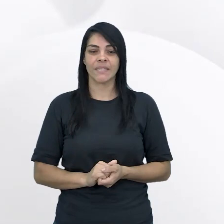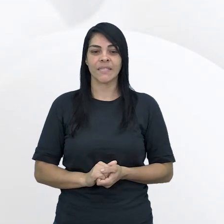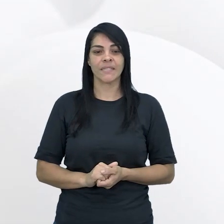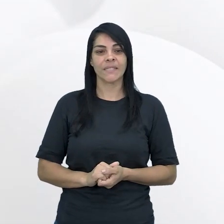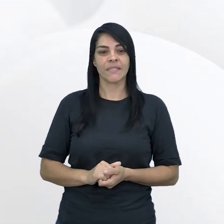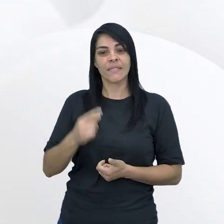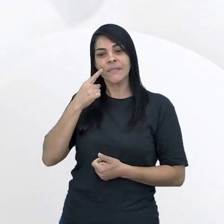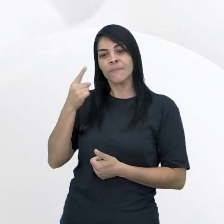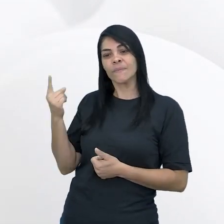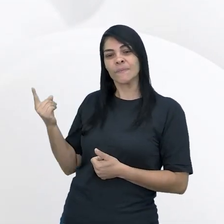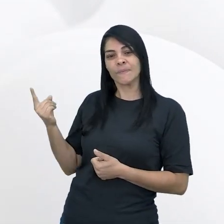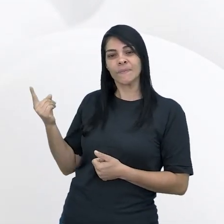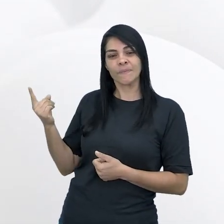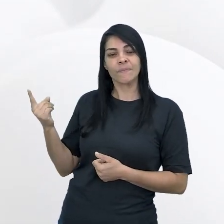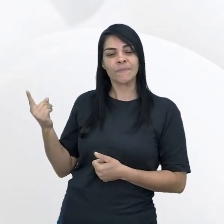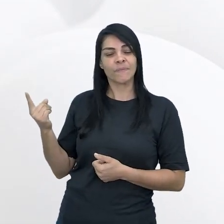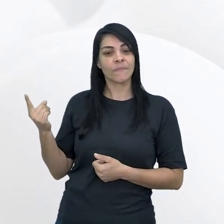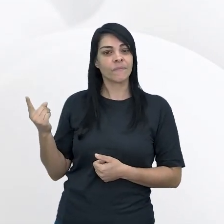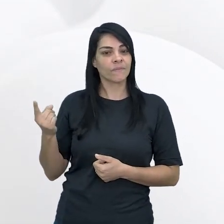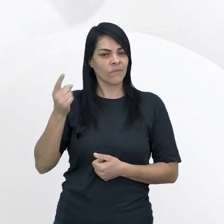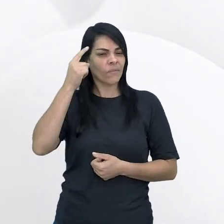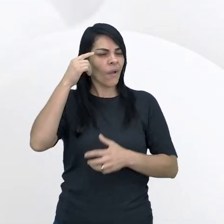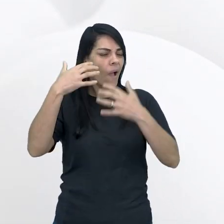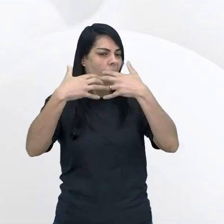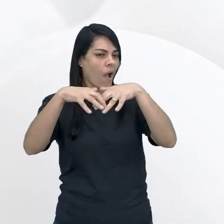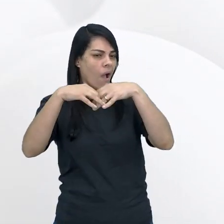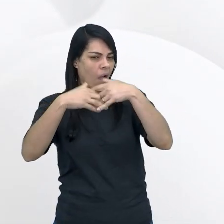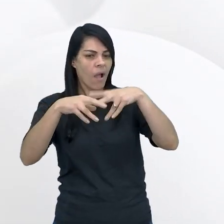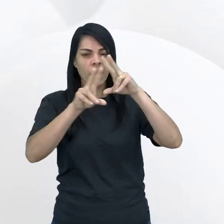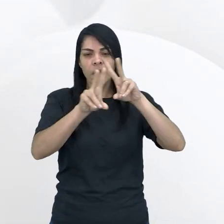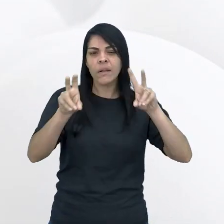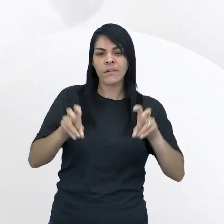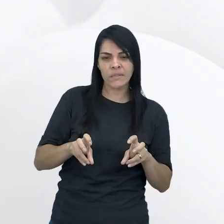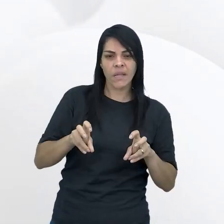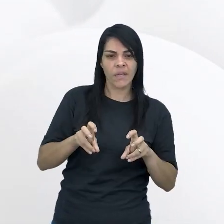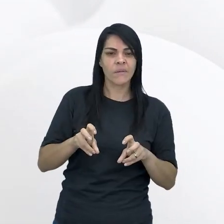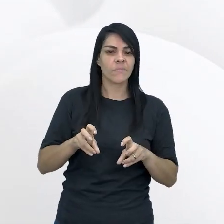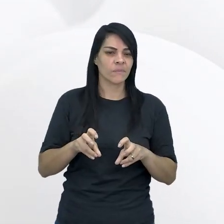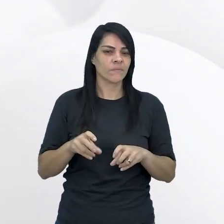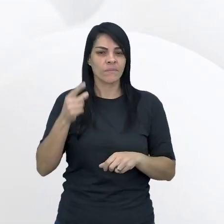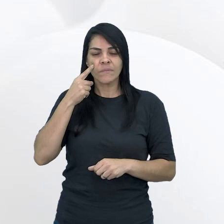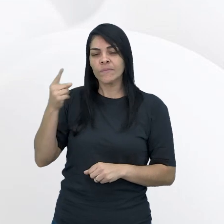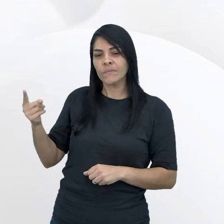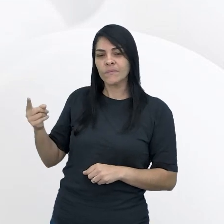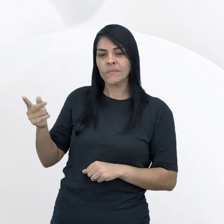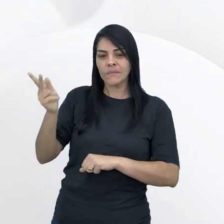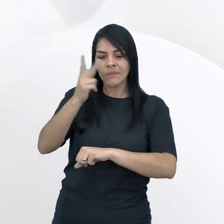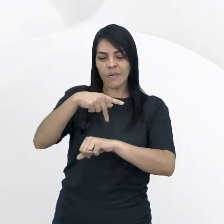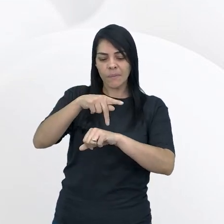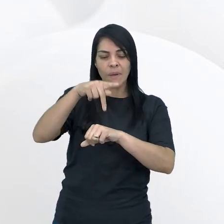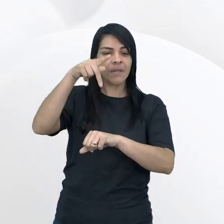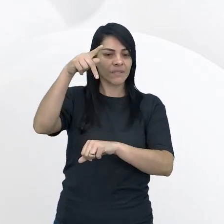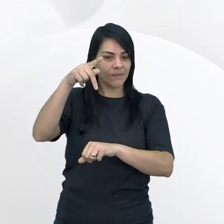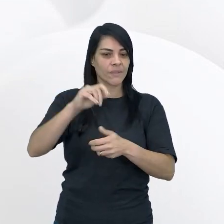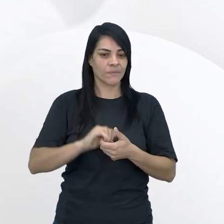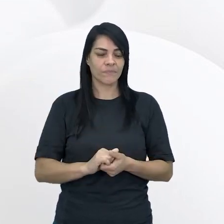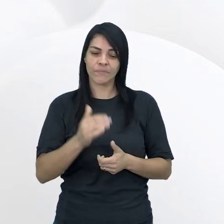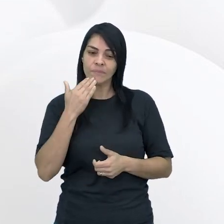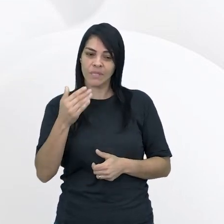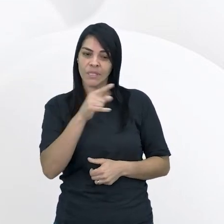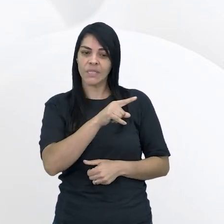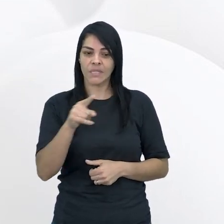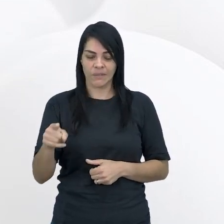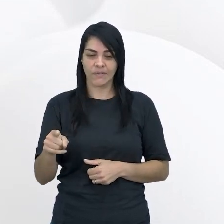PPT. Vamos refletir sobre o tema intercultural Páscoa. Eu vou pedir que